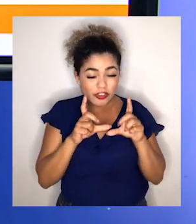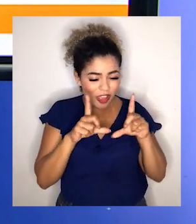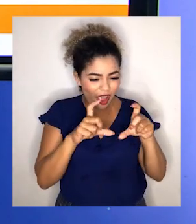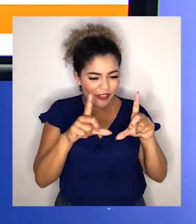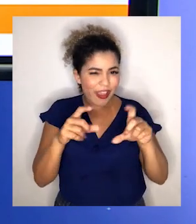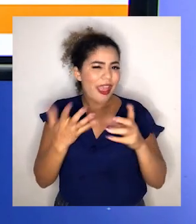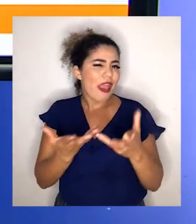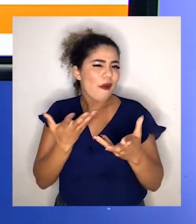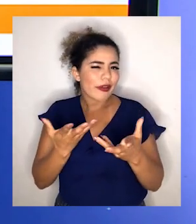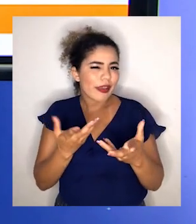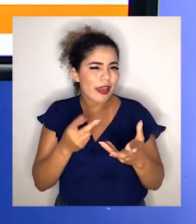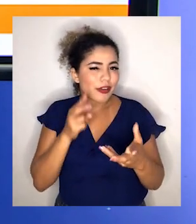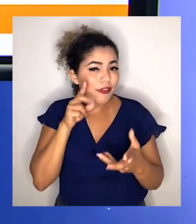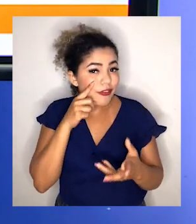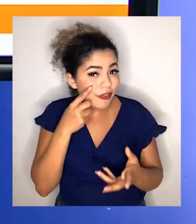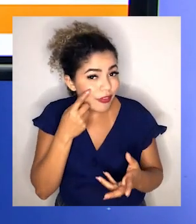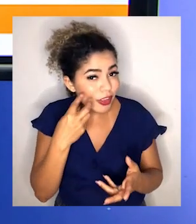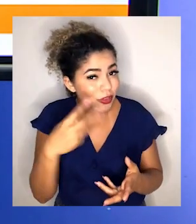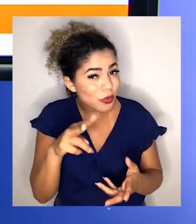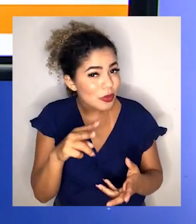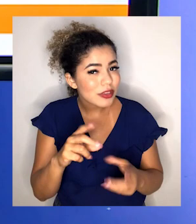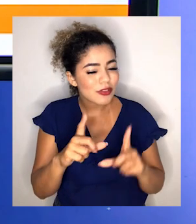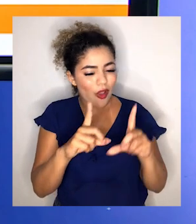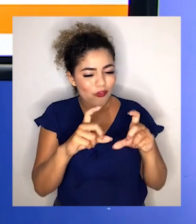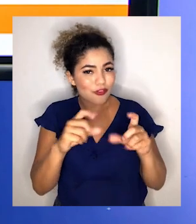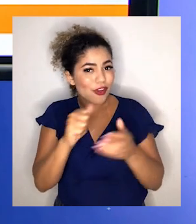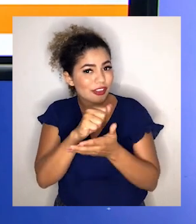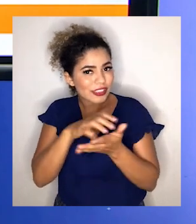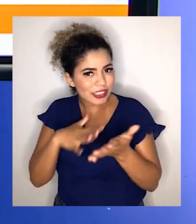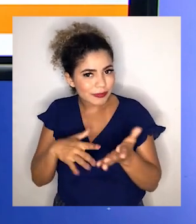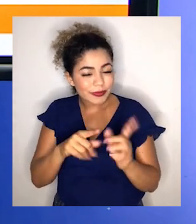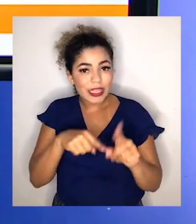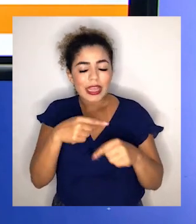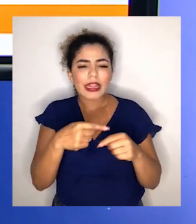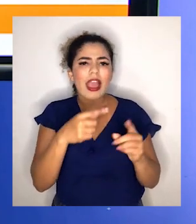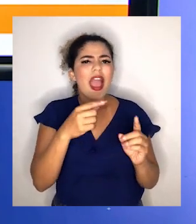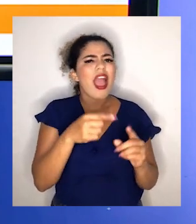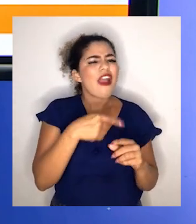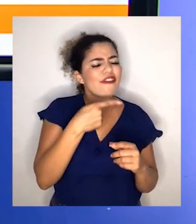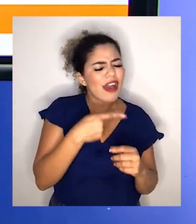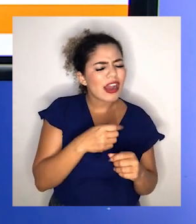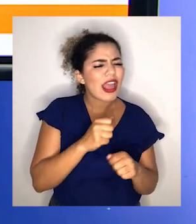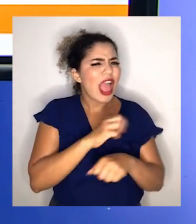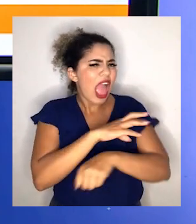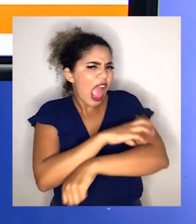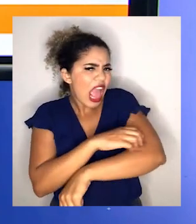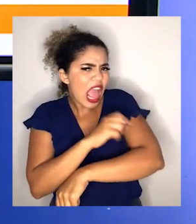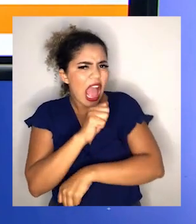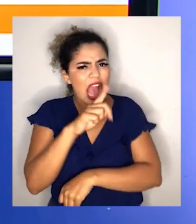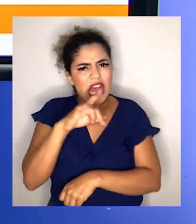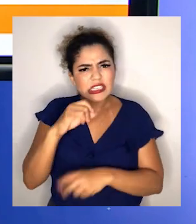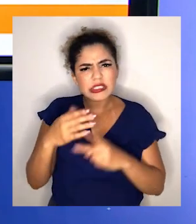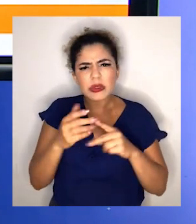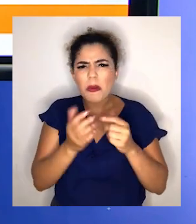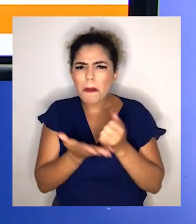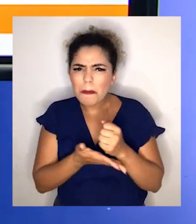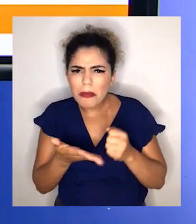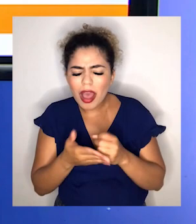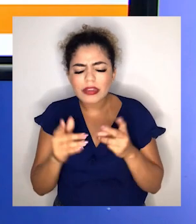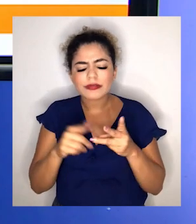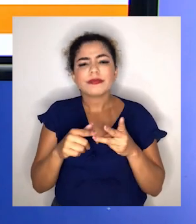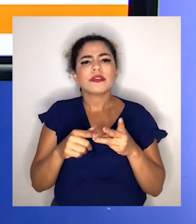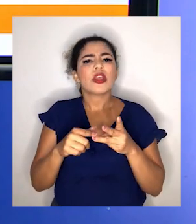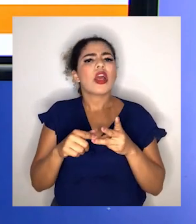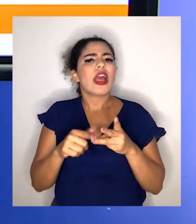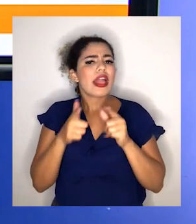Eu quero muito receber as suas fotos dessa atividade. Tire fotos e classifique. É ácido? É básico? Que produto que